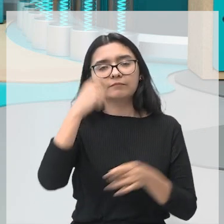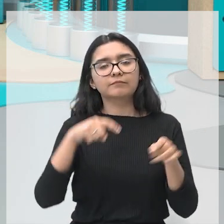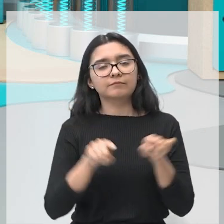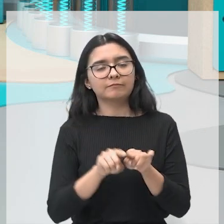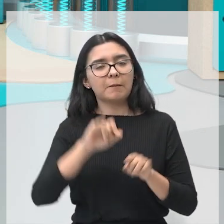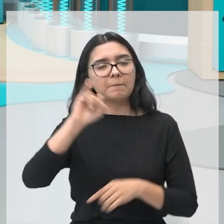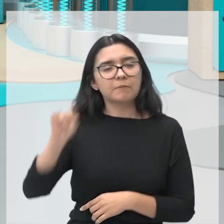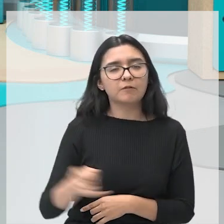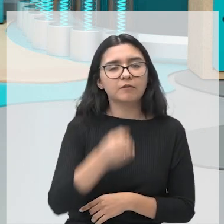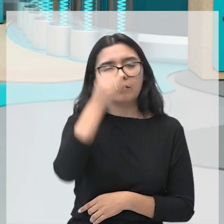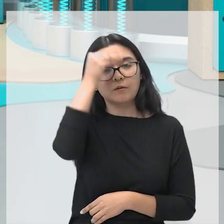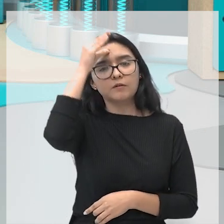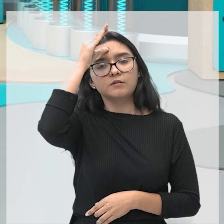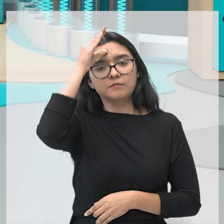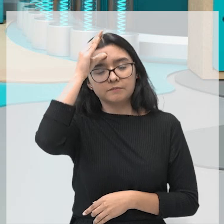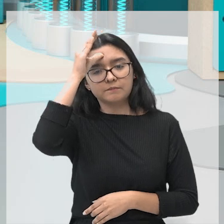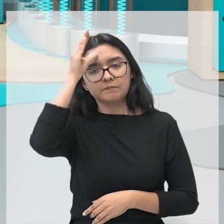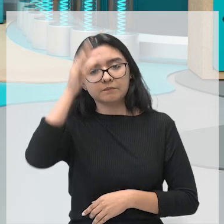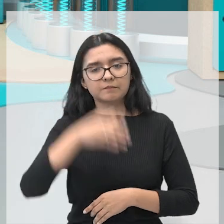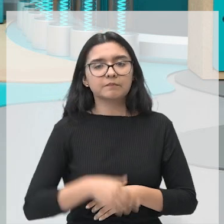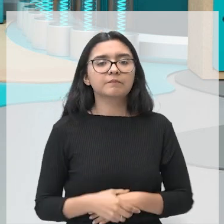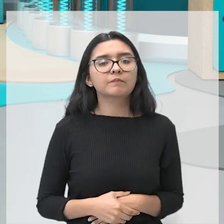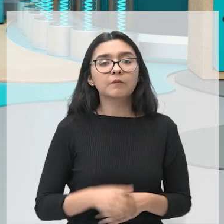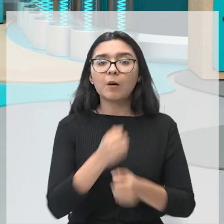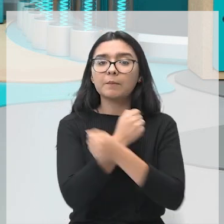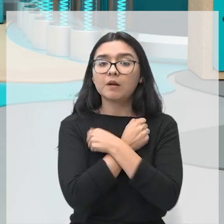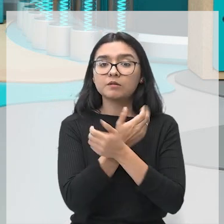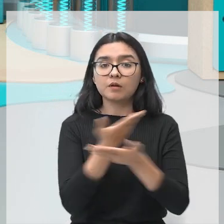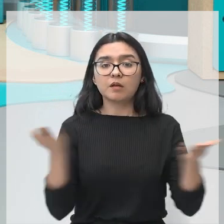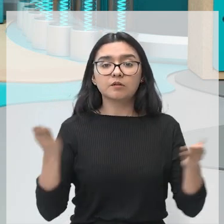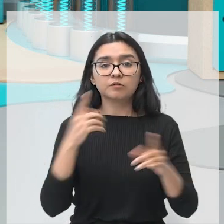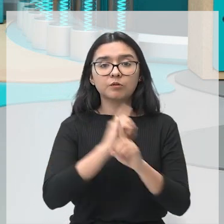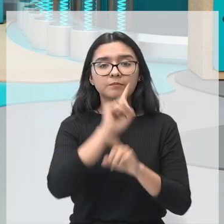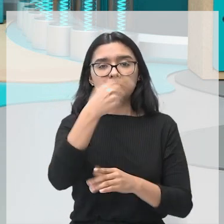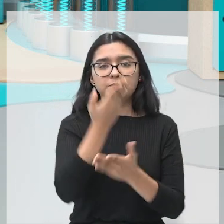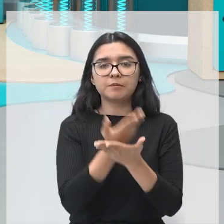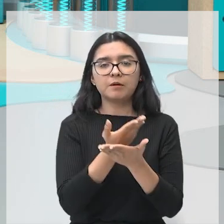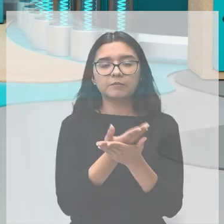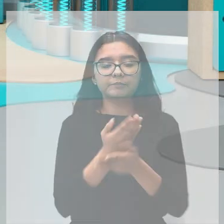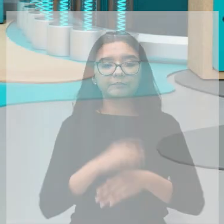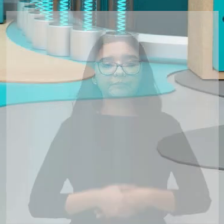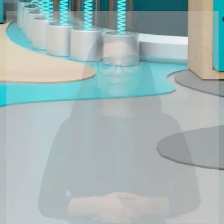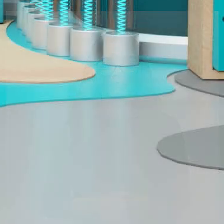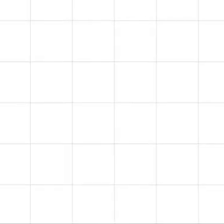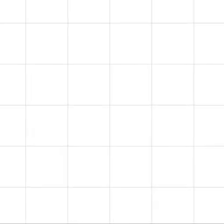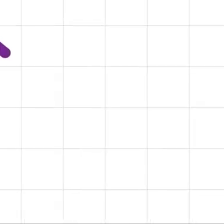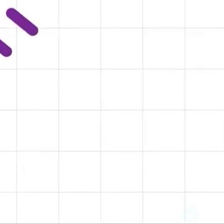muito uso desse conhecimento. Eu deixo a todos um forte abraço e até a próxima.